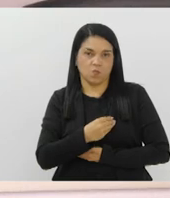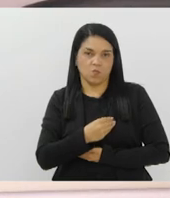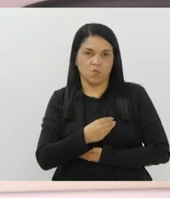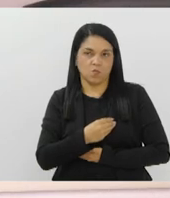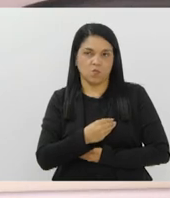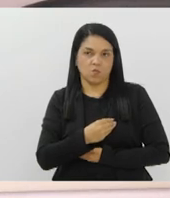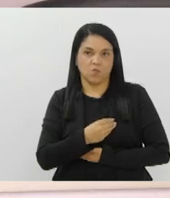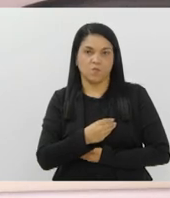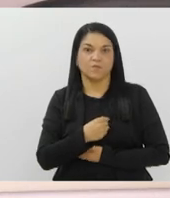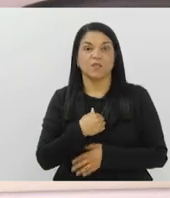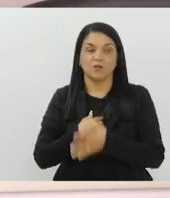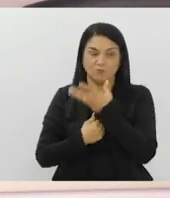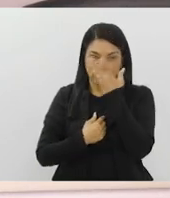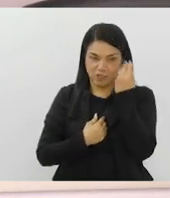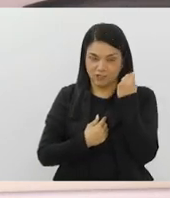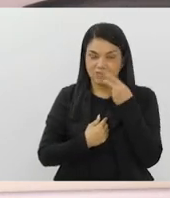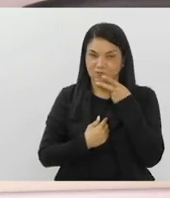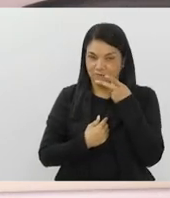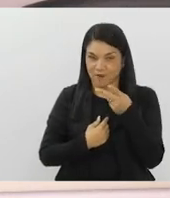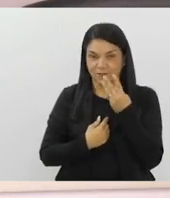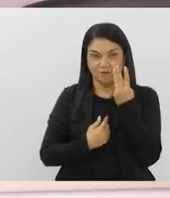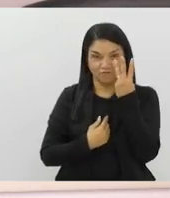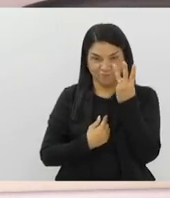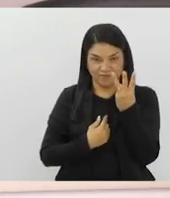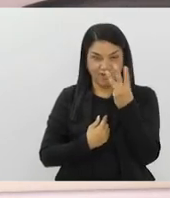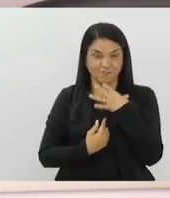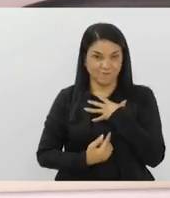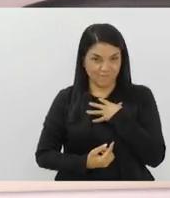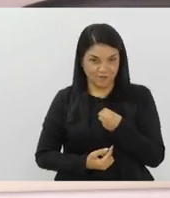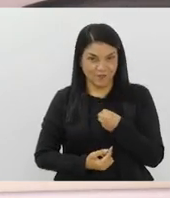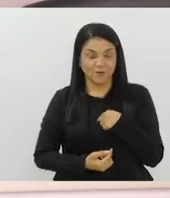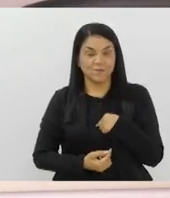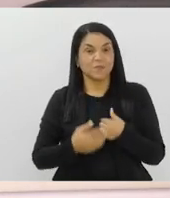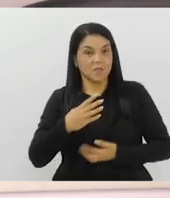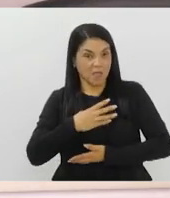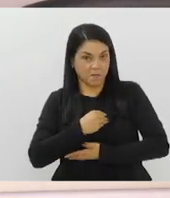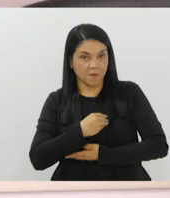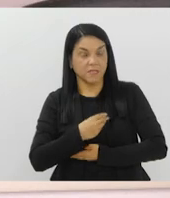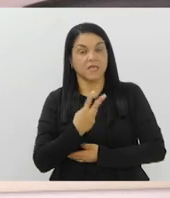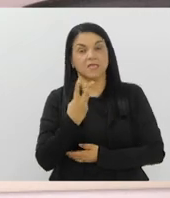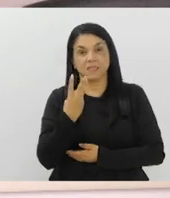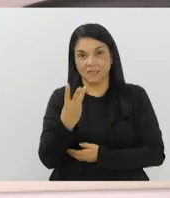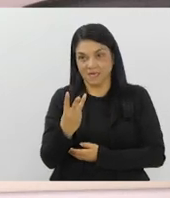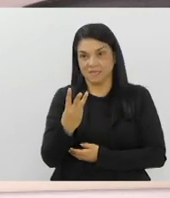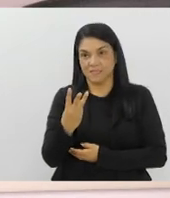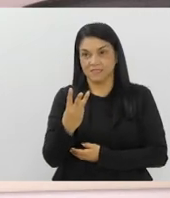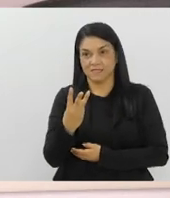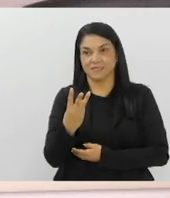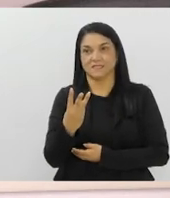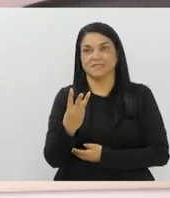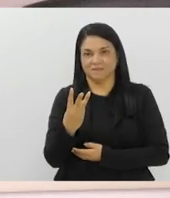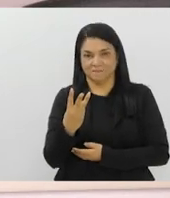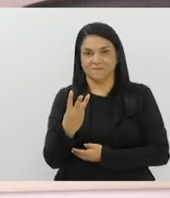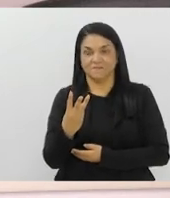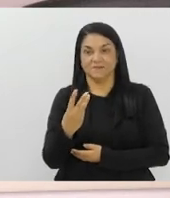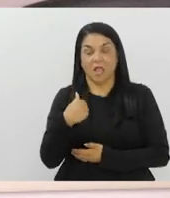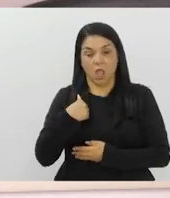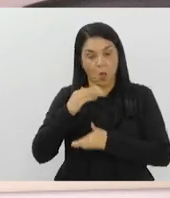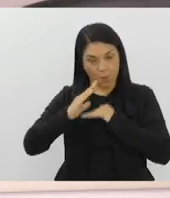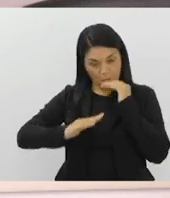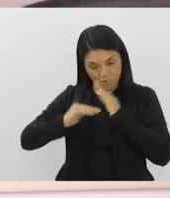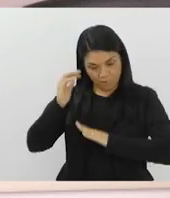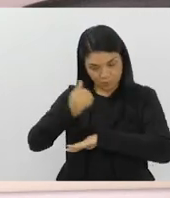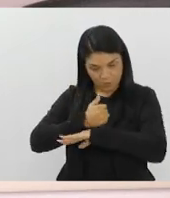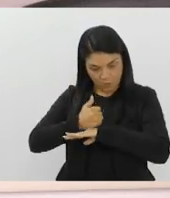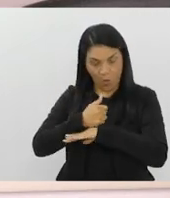também esqueci de falar que eu sou mãe de 3 meninos também e amamentei 3 meninos. Então, eu acho que, para além da profissional, a